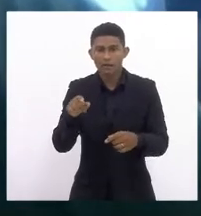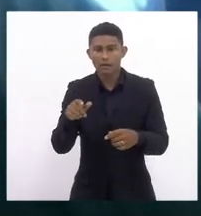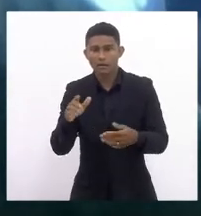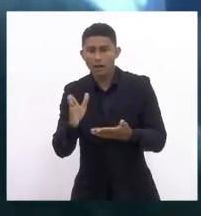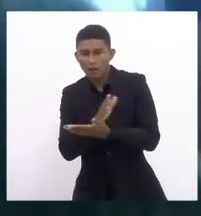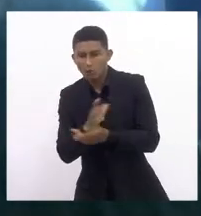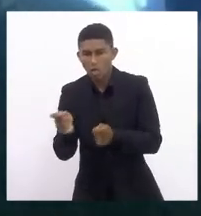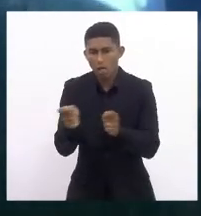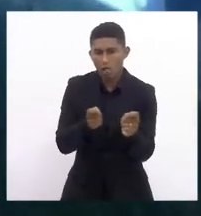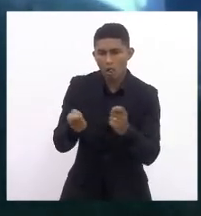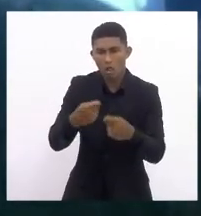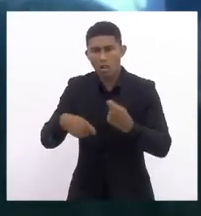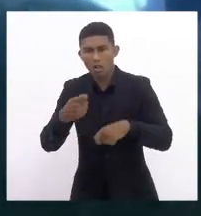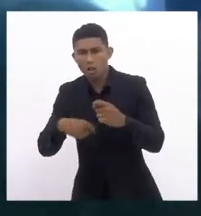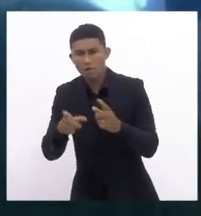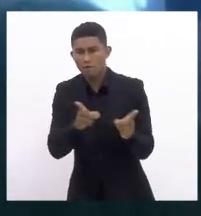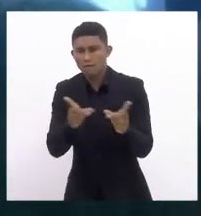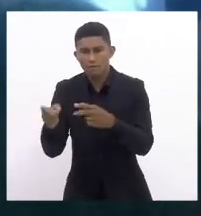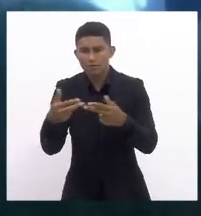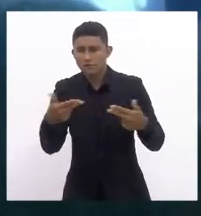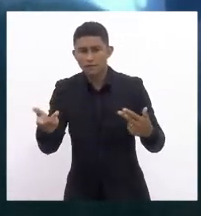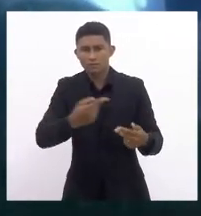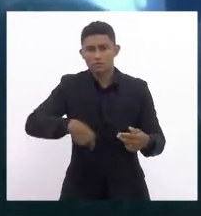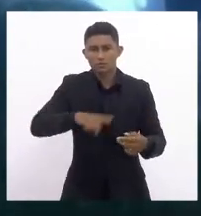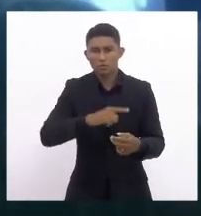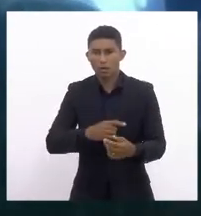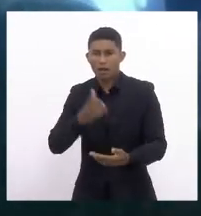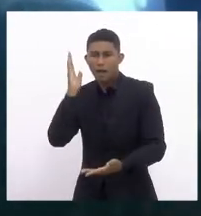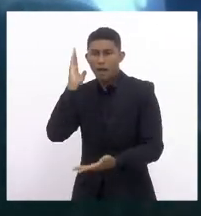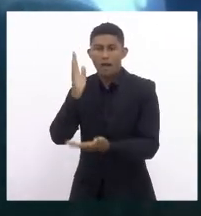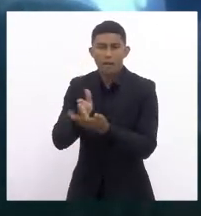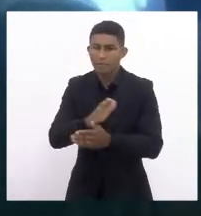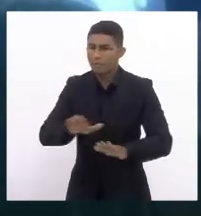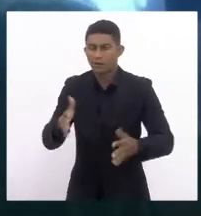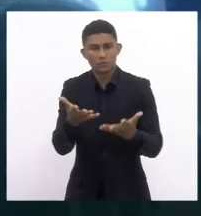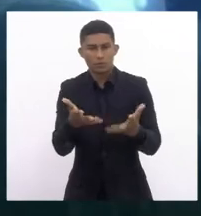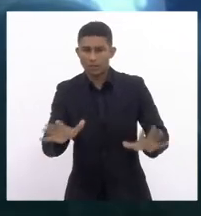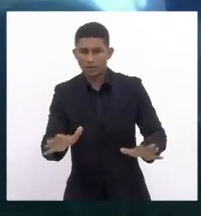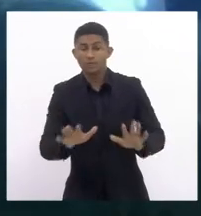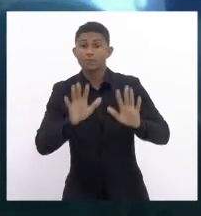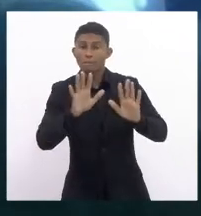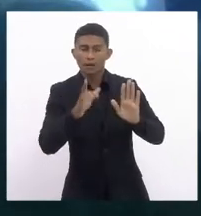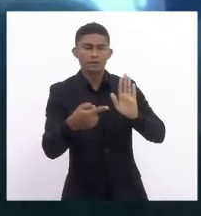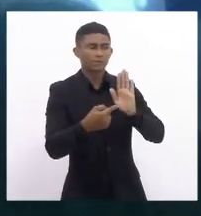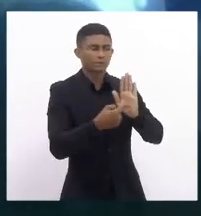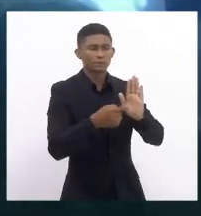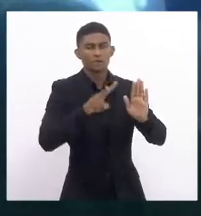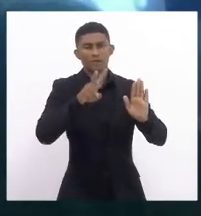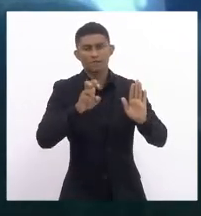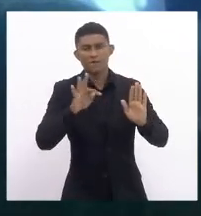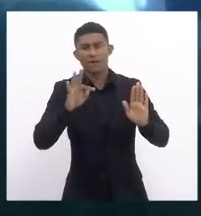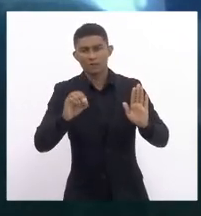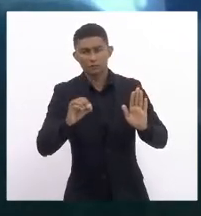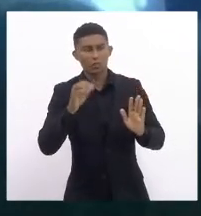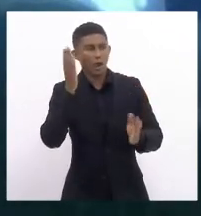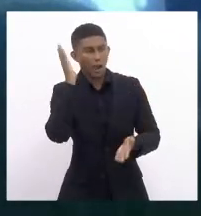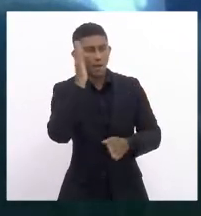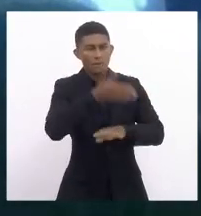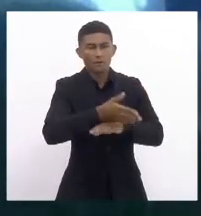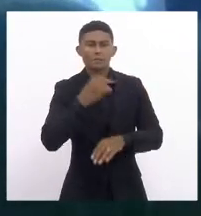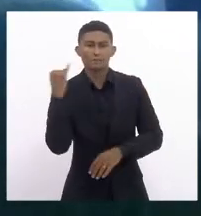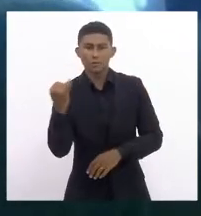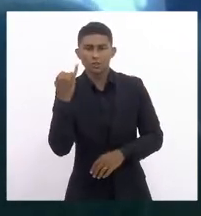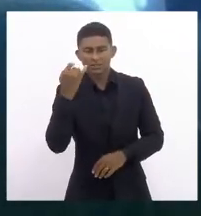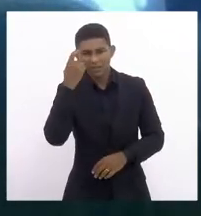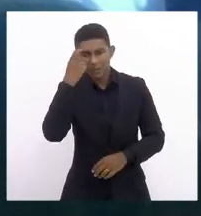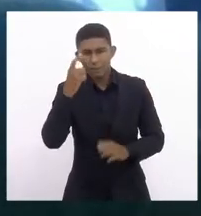veto, mas há derrubadas de veto muito importantes, inclusive o projeto do Fundo